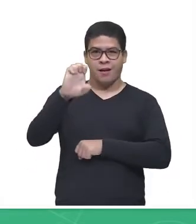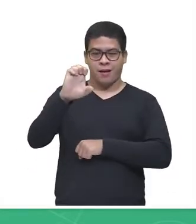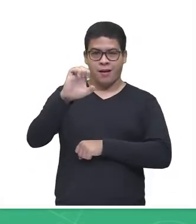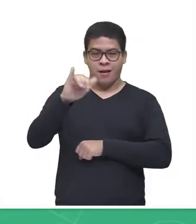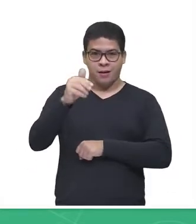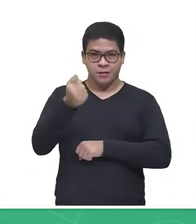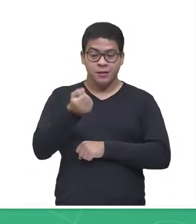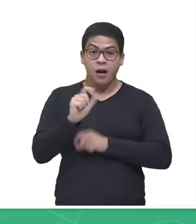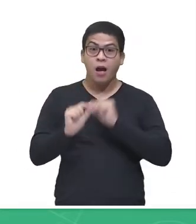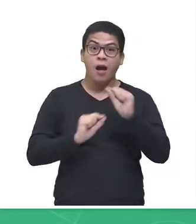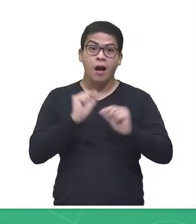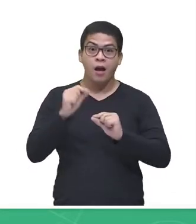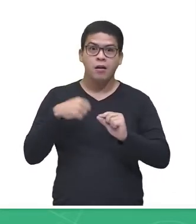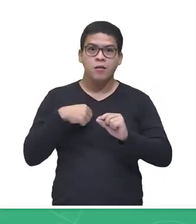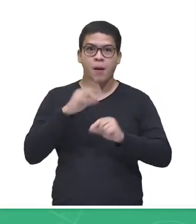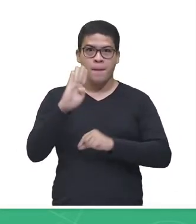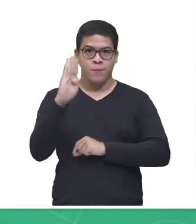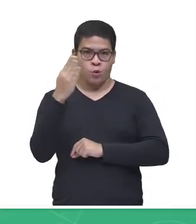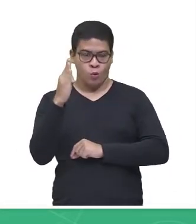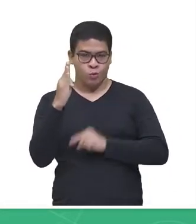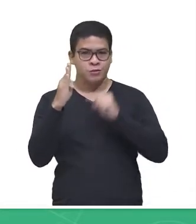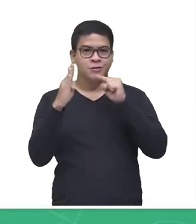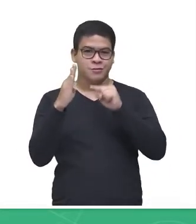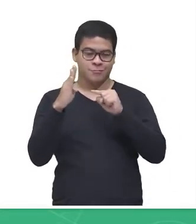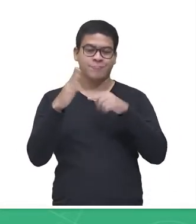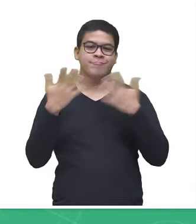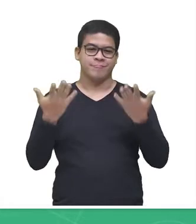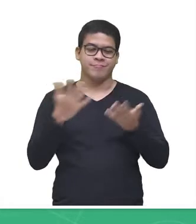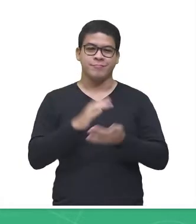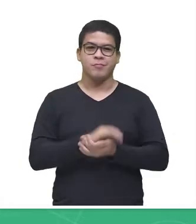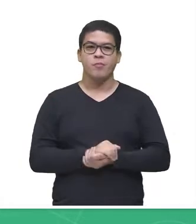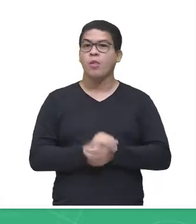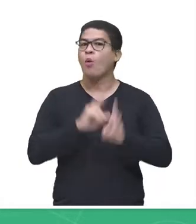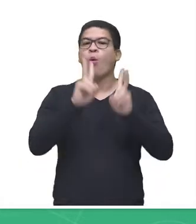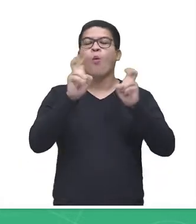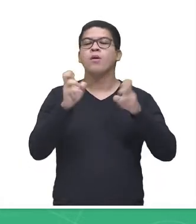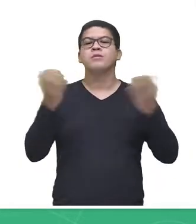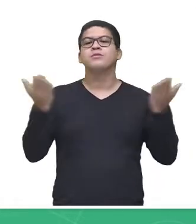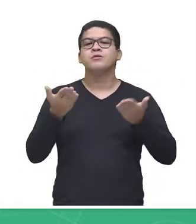nona etapa. Então vamos ver qual é o conteúdo da aula de hoje.